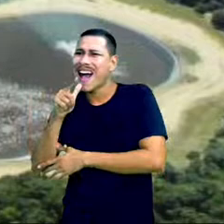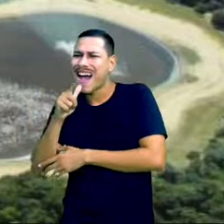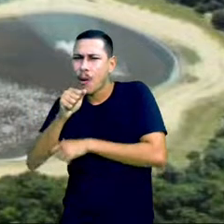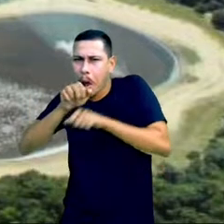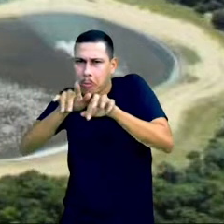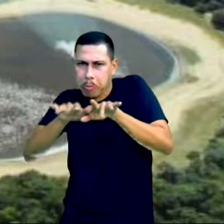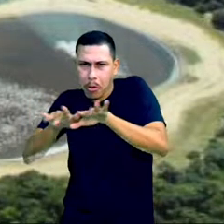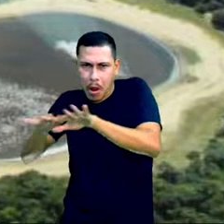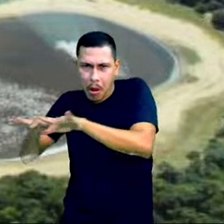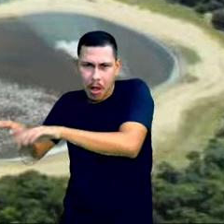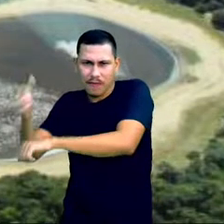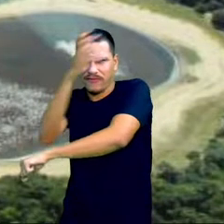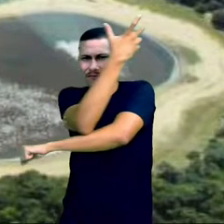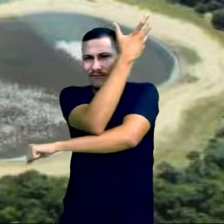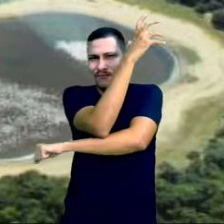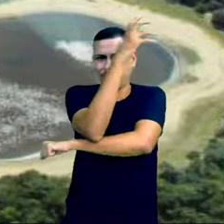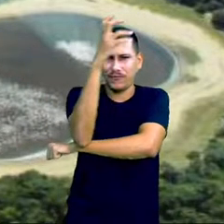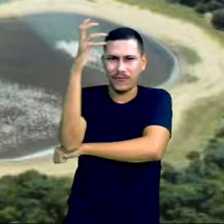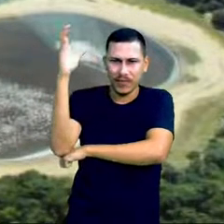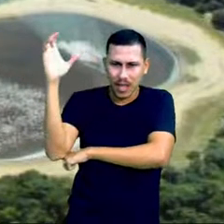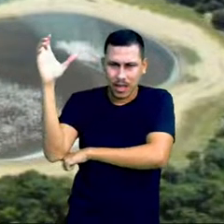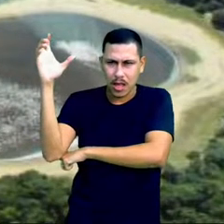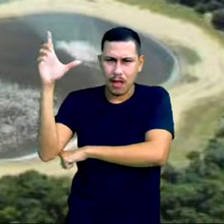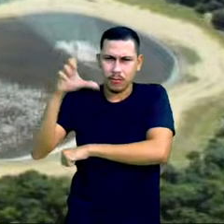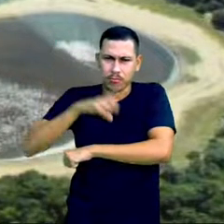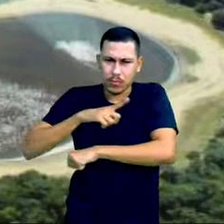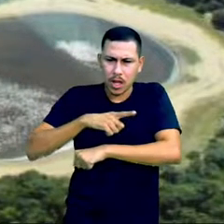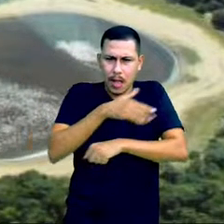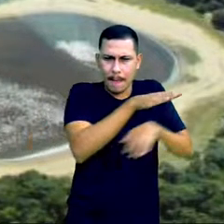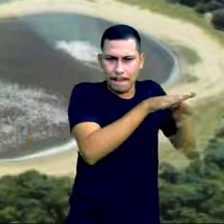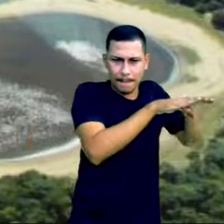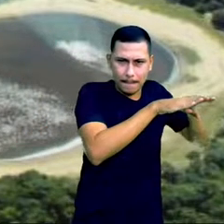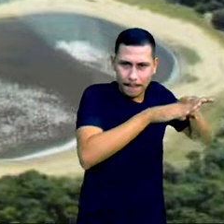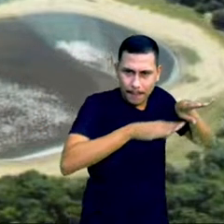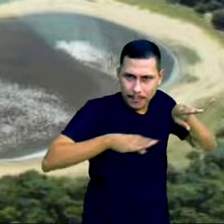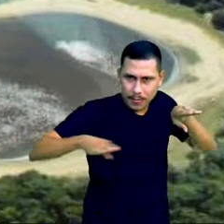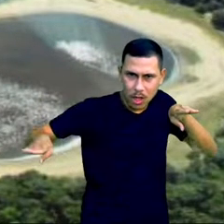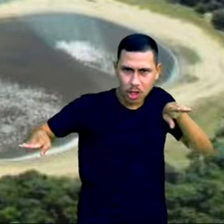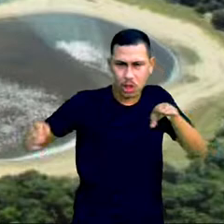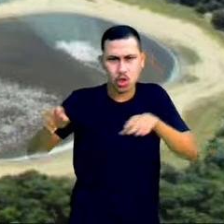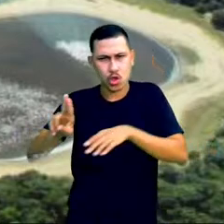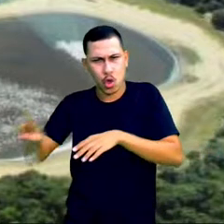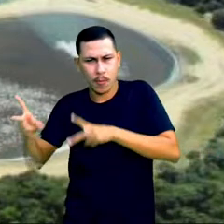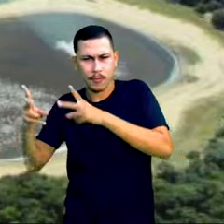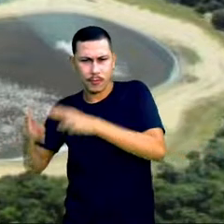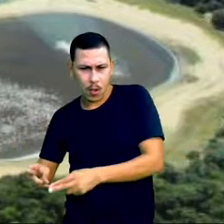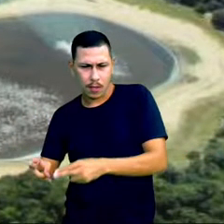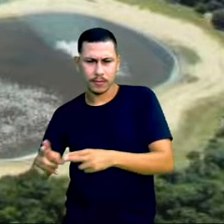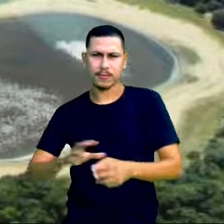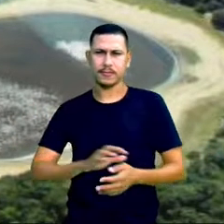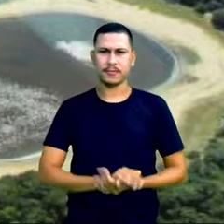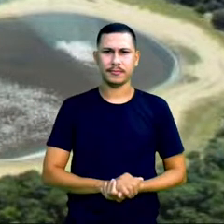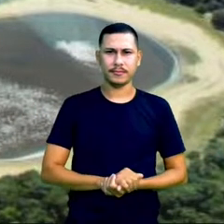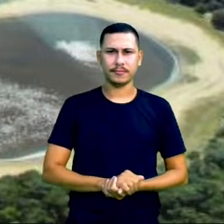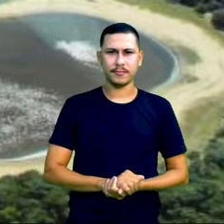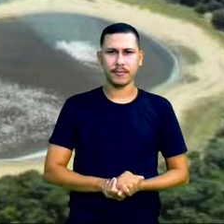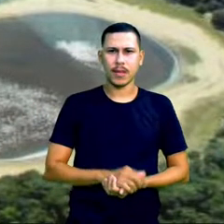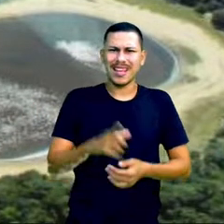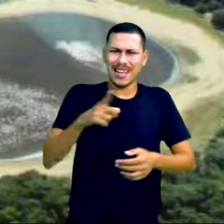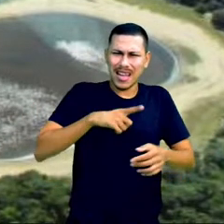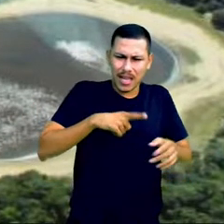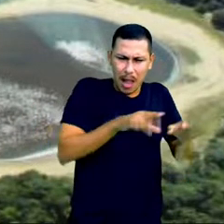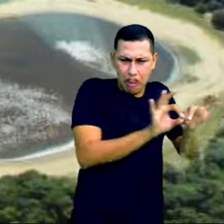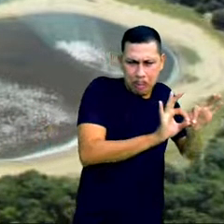A vegetação do Pantanal ocupa uma planície de mesmo nome e corresponde a uma vasta